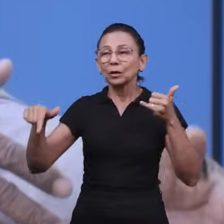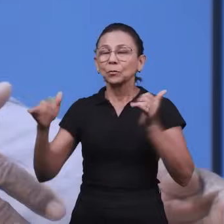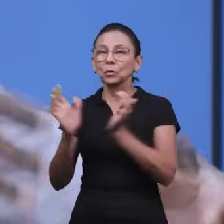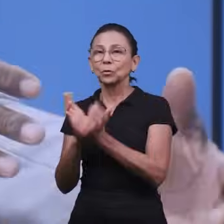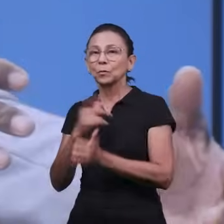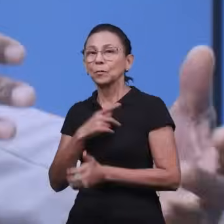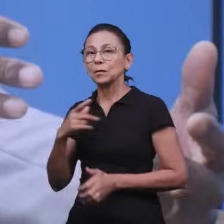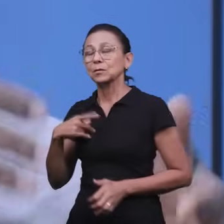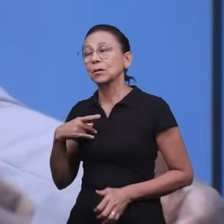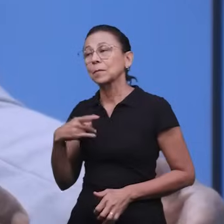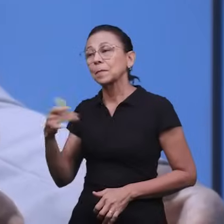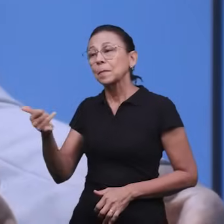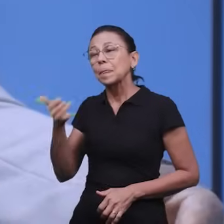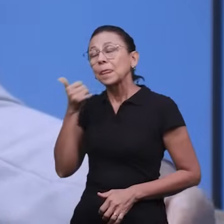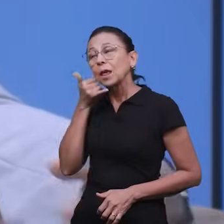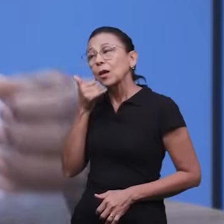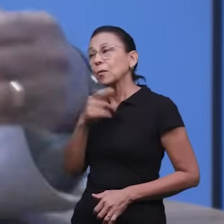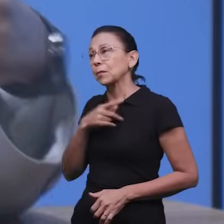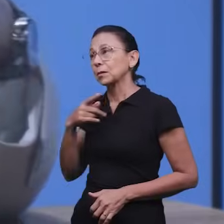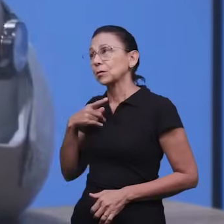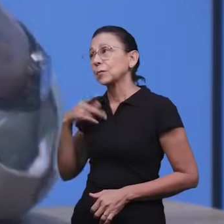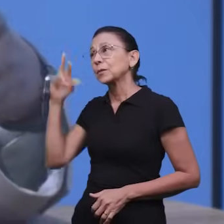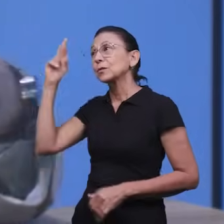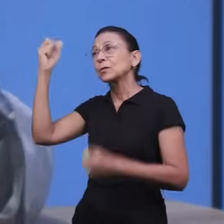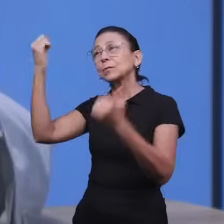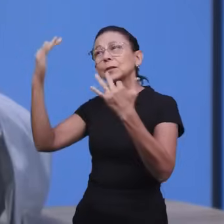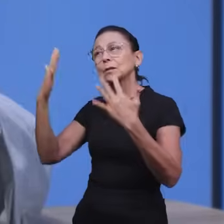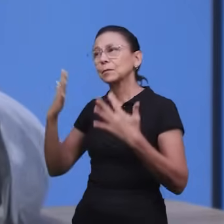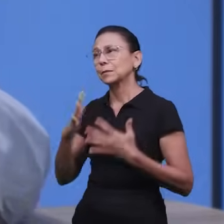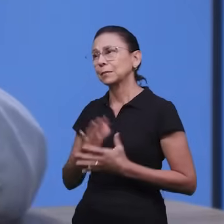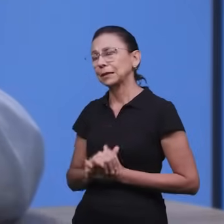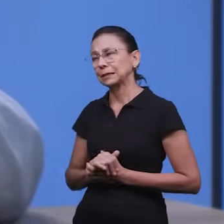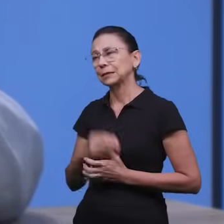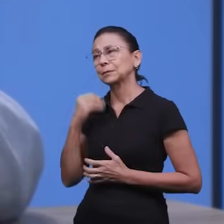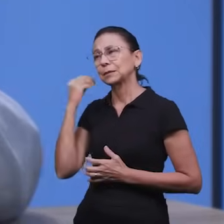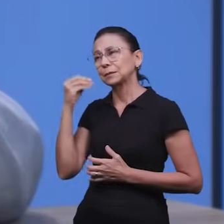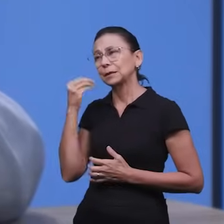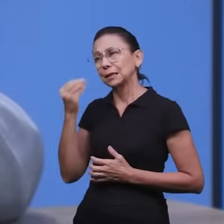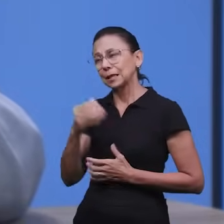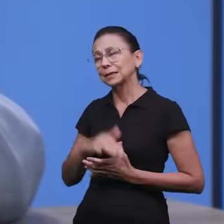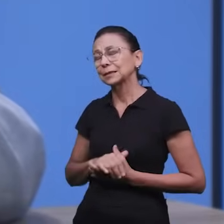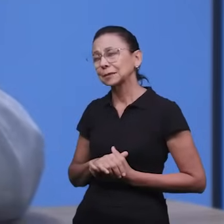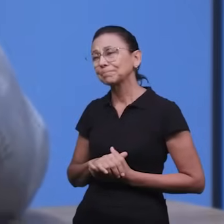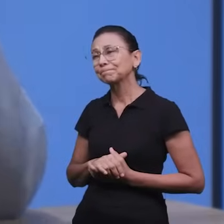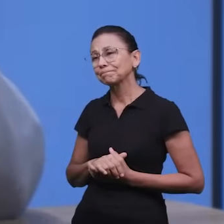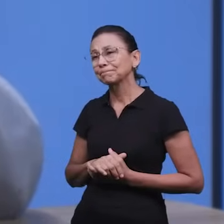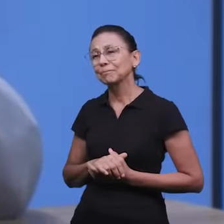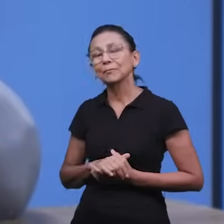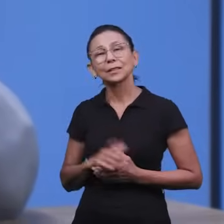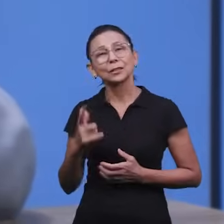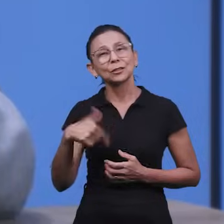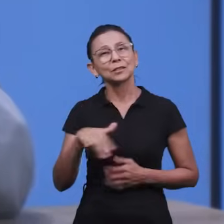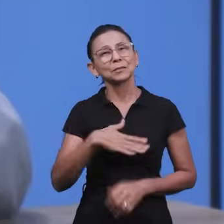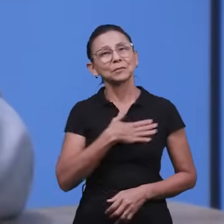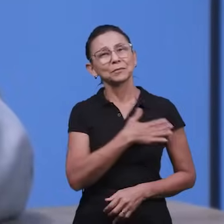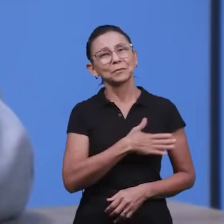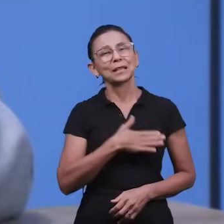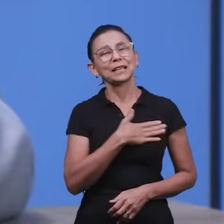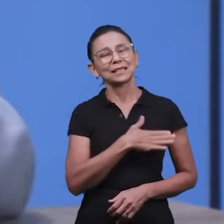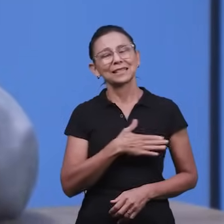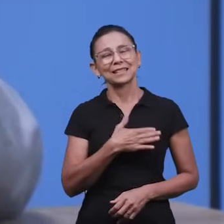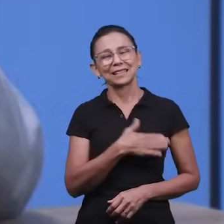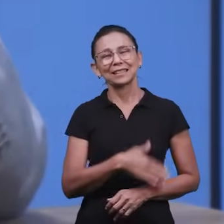dando o retorno. Olha, pastor, o Senhor me deu uma bênção. A minha experiência é essa. E para nós também foi uma grande